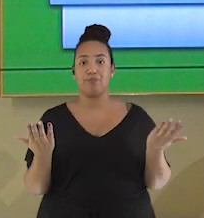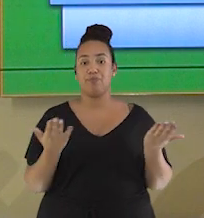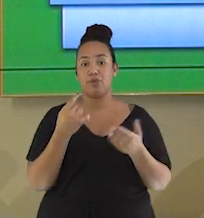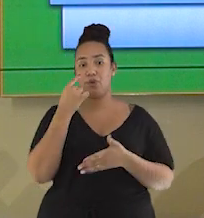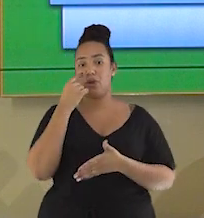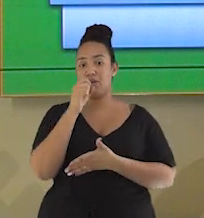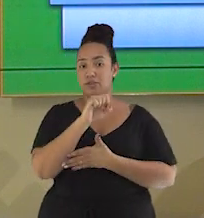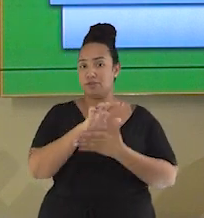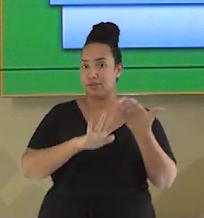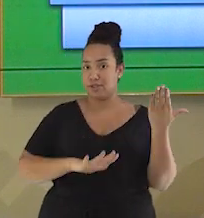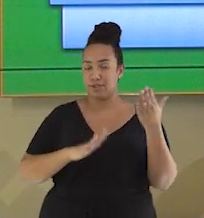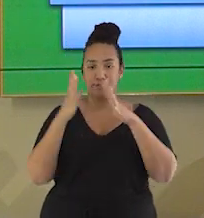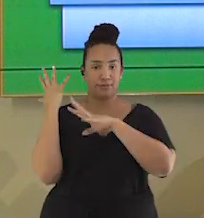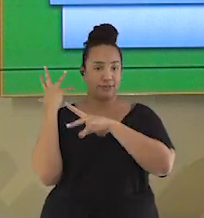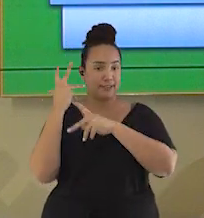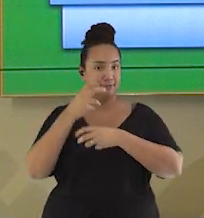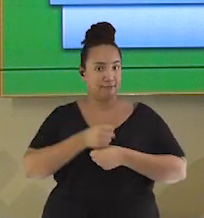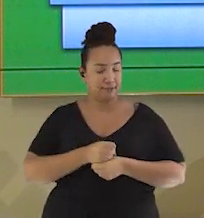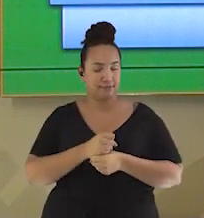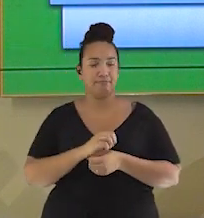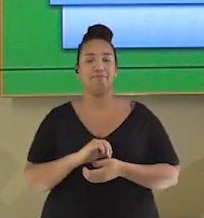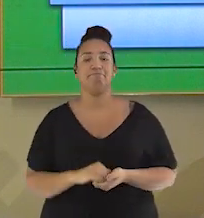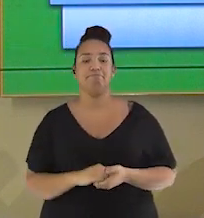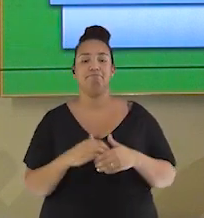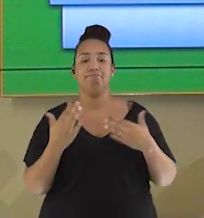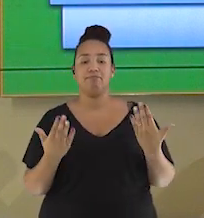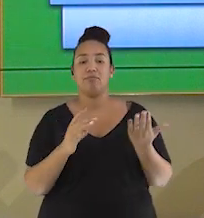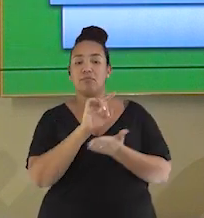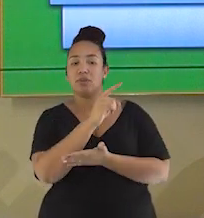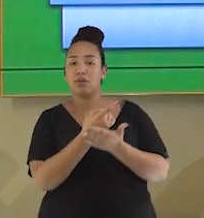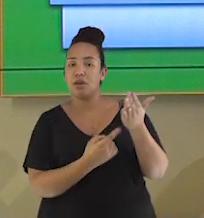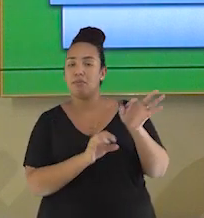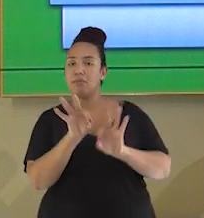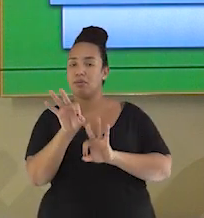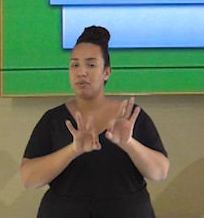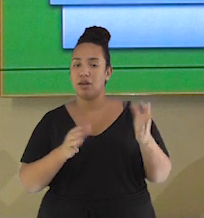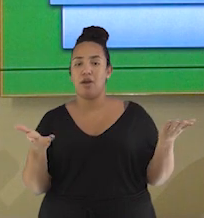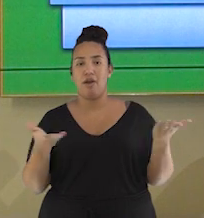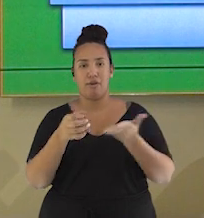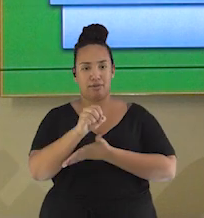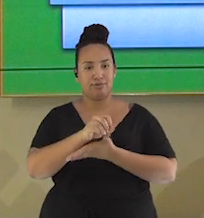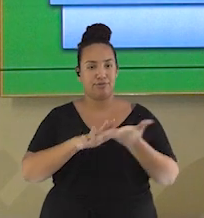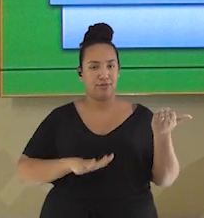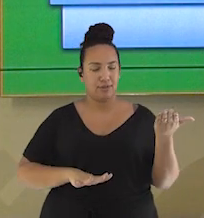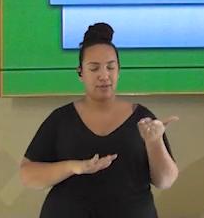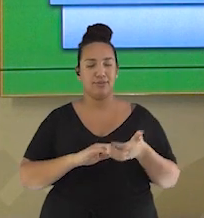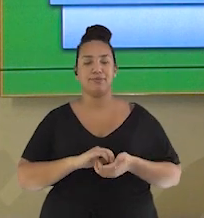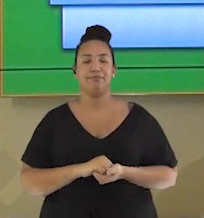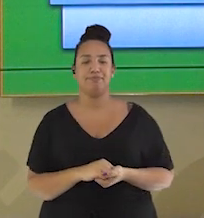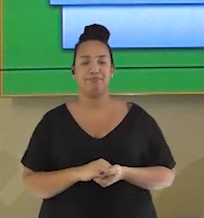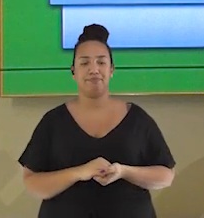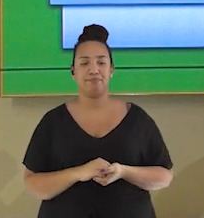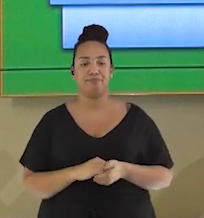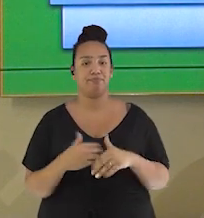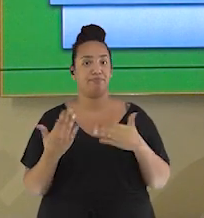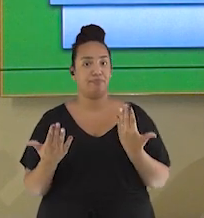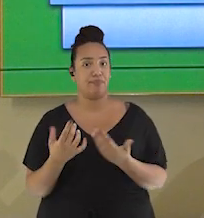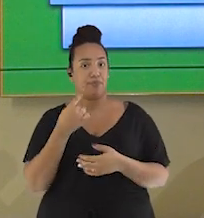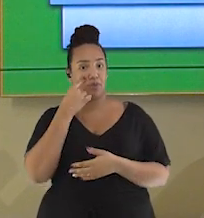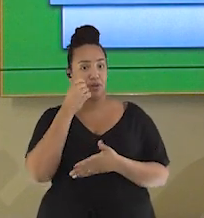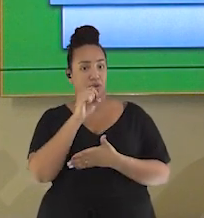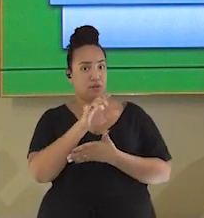nossa atividade de revisão. Pegue já o seu caderno e vamos para a atividade. Na atividade